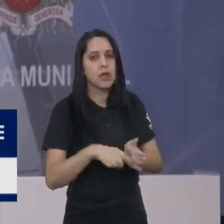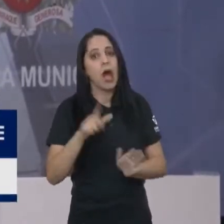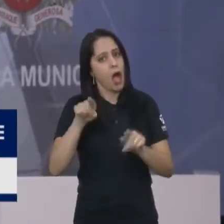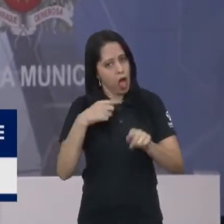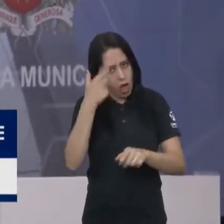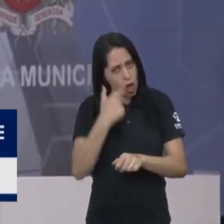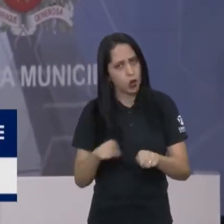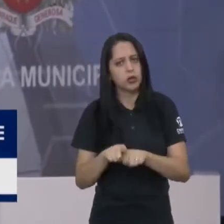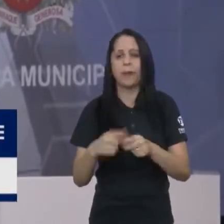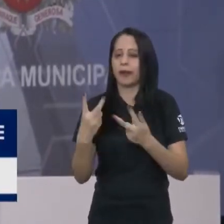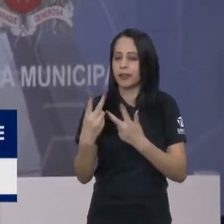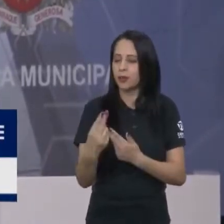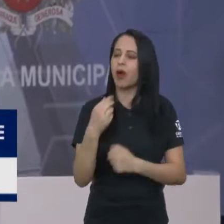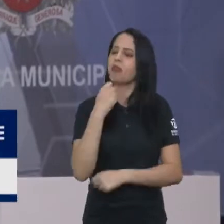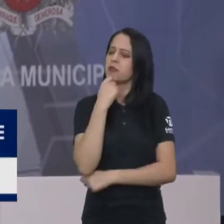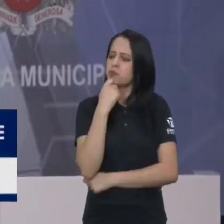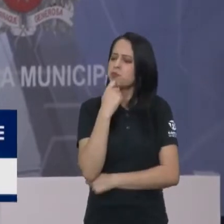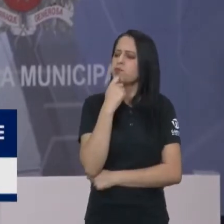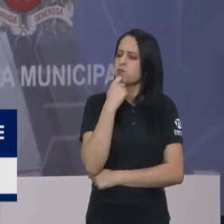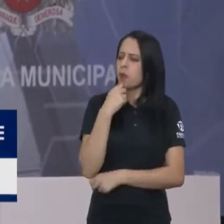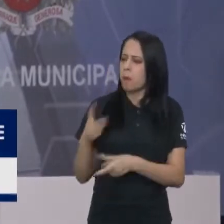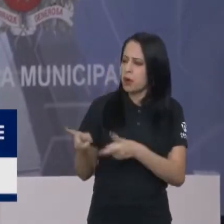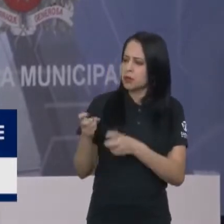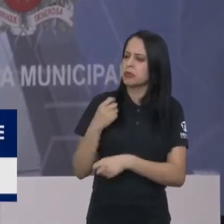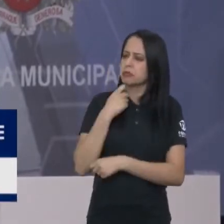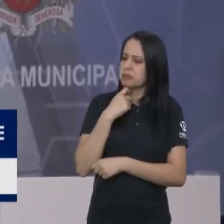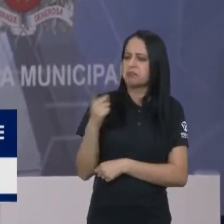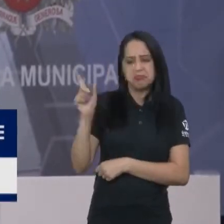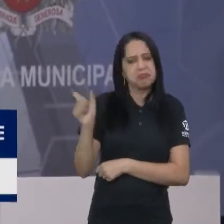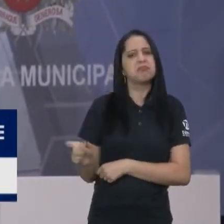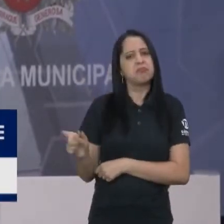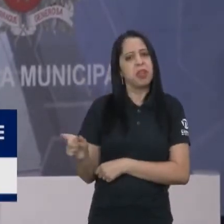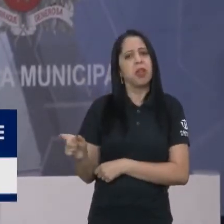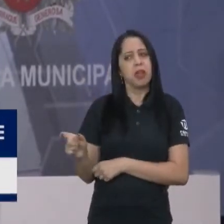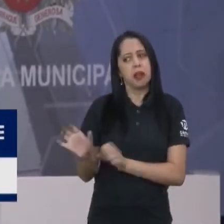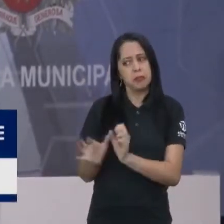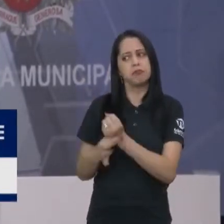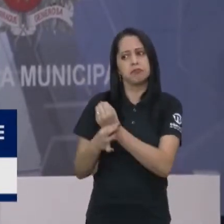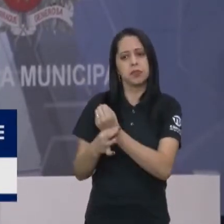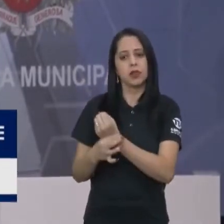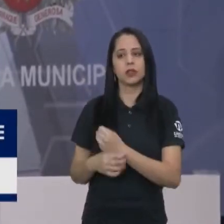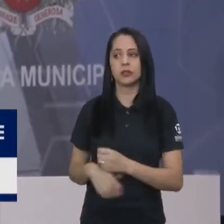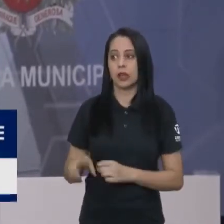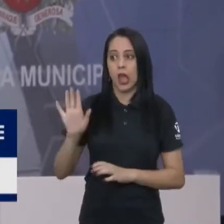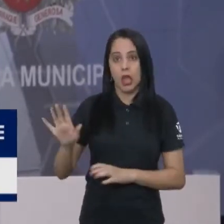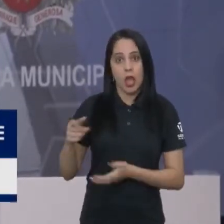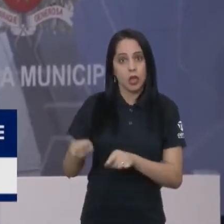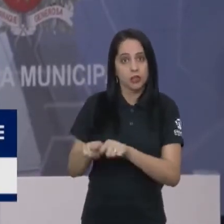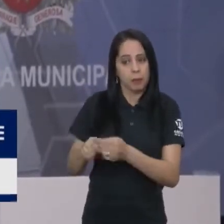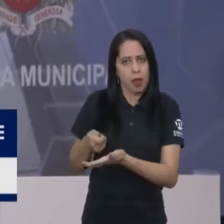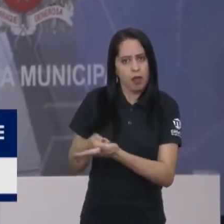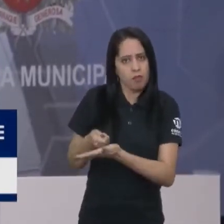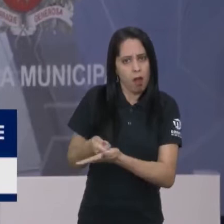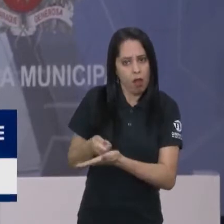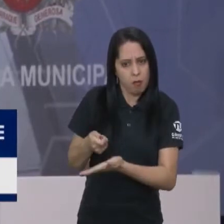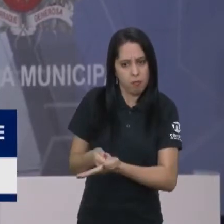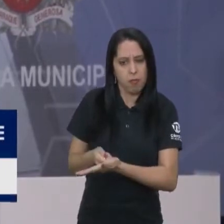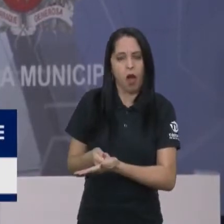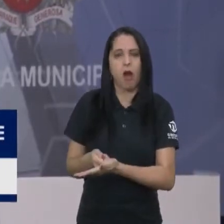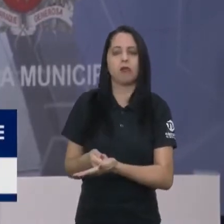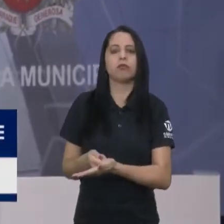Falei, pô, esse cara aí não é fraco, não, né? Mas ele era muito duro. O Ricardo era muito duro, né? Duro,